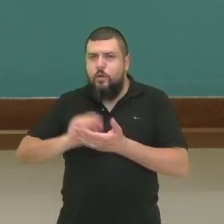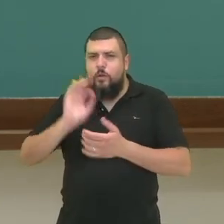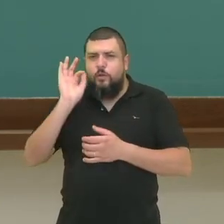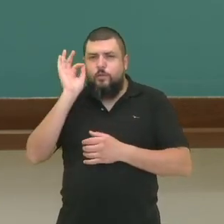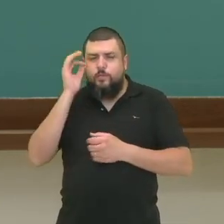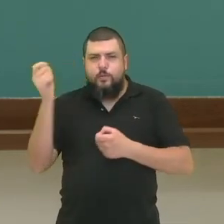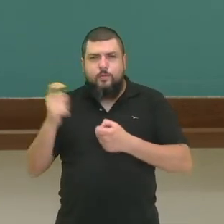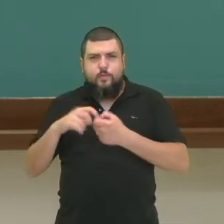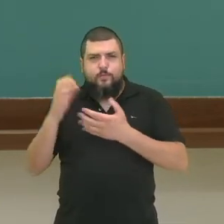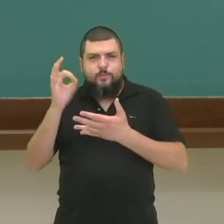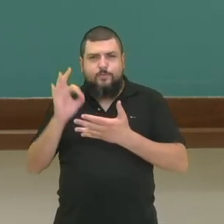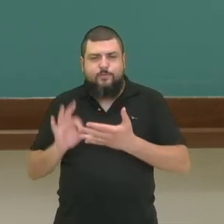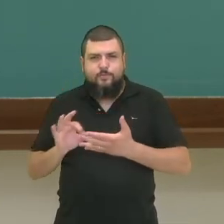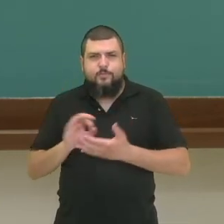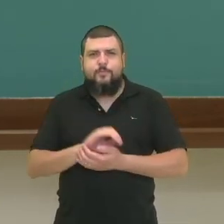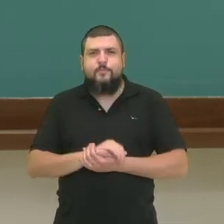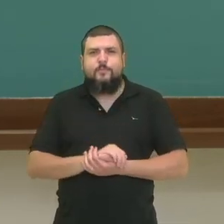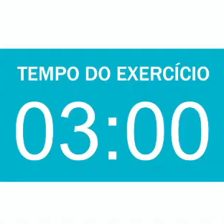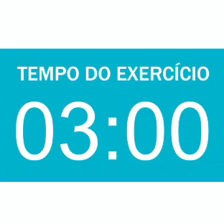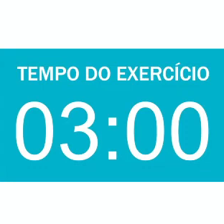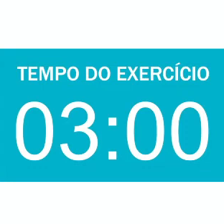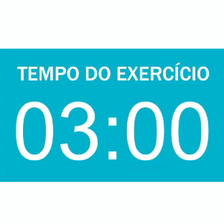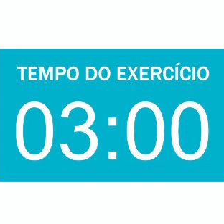nós já retornamos com a resolução.